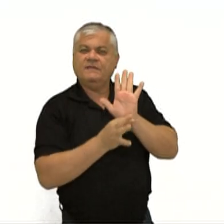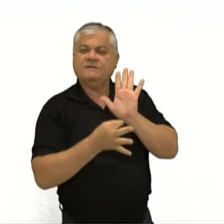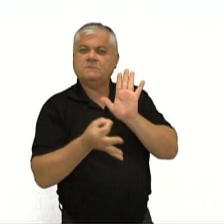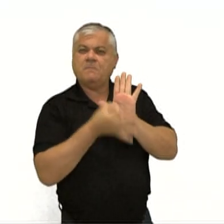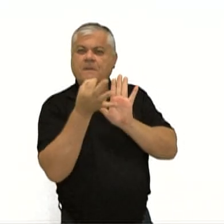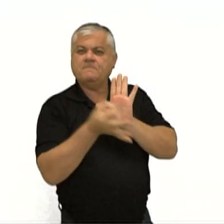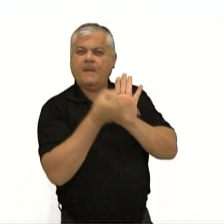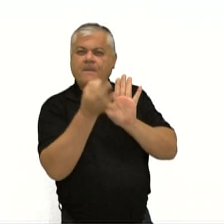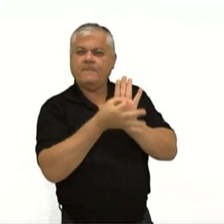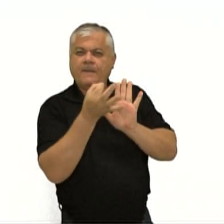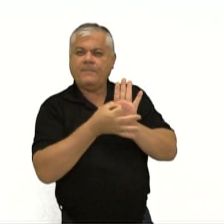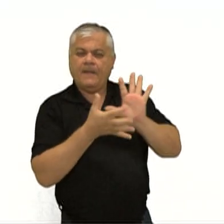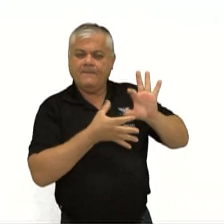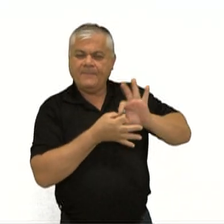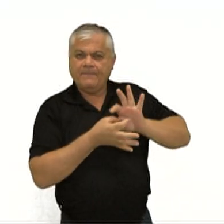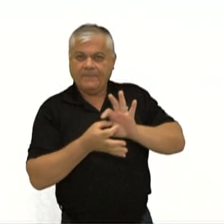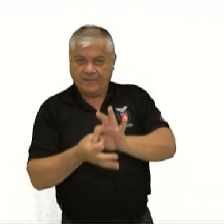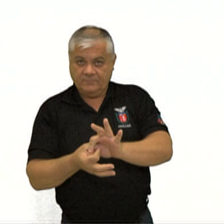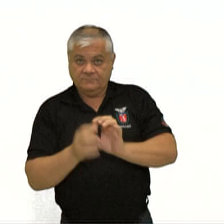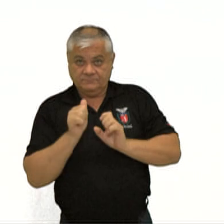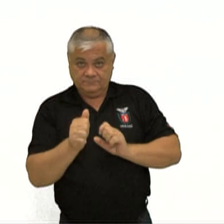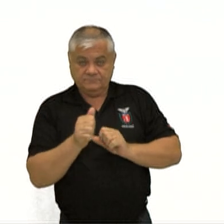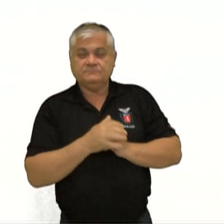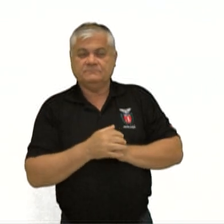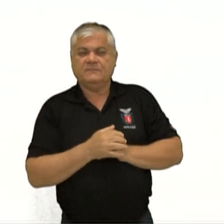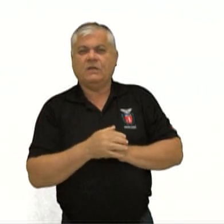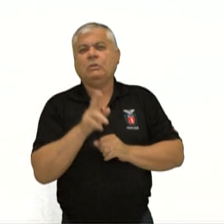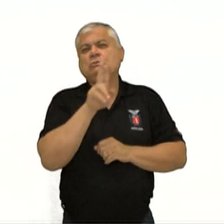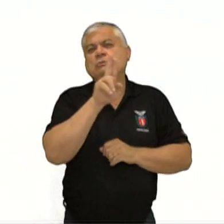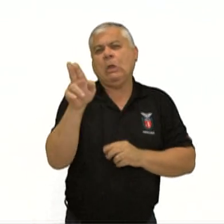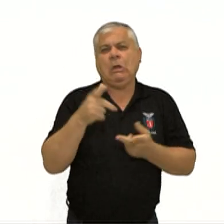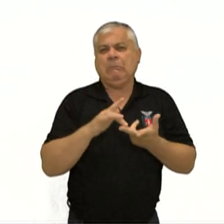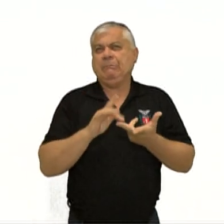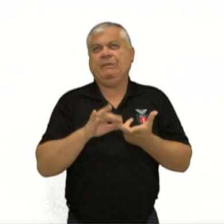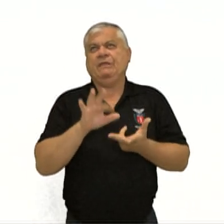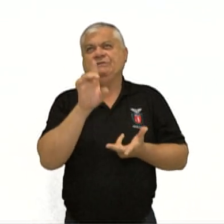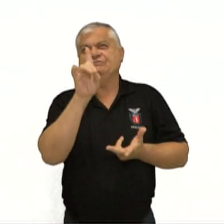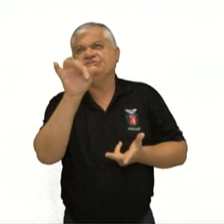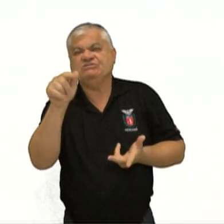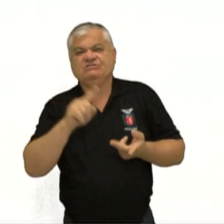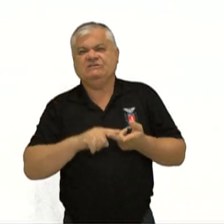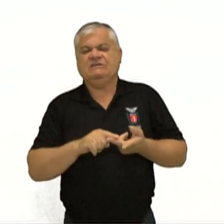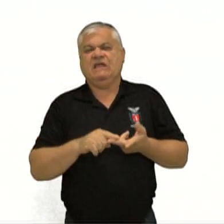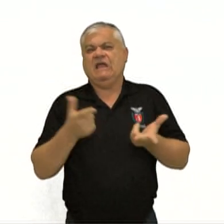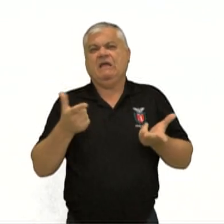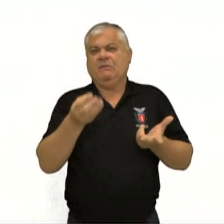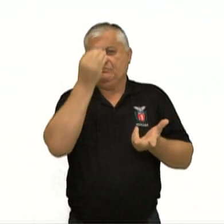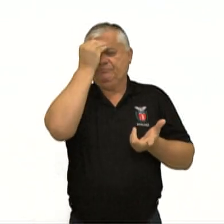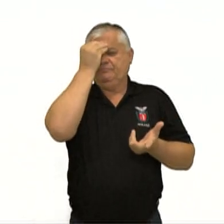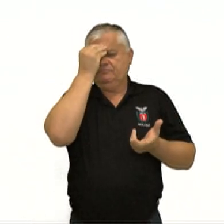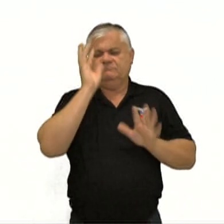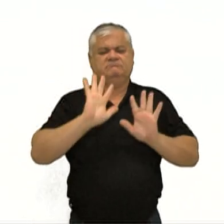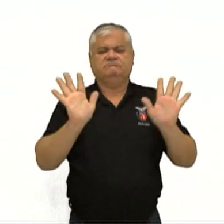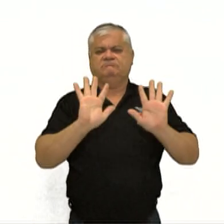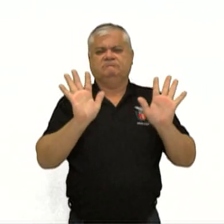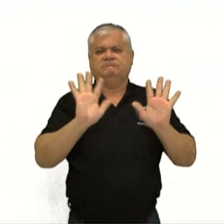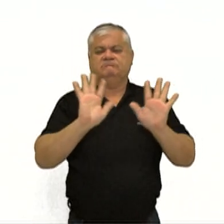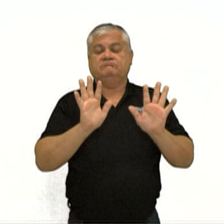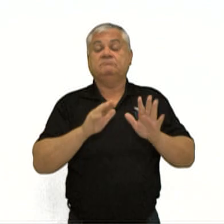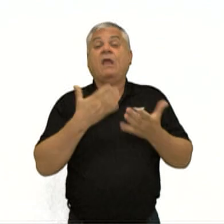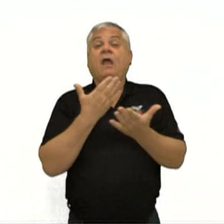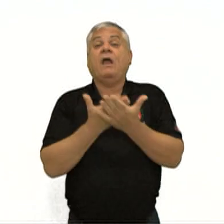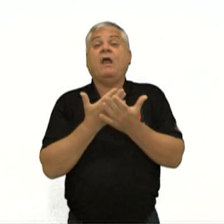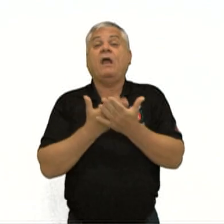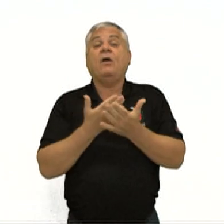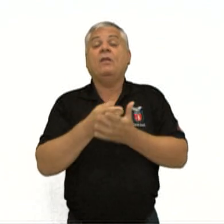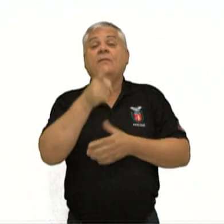argumentativo. Olha que interessante, não fico perguntando qual foi o nome, qual foi a data, para vocês decorarem. Sempre as nossas aulas são para